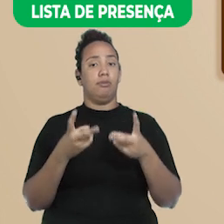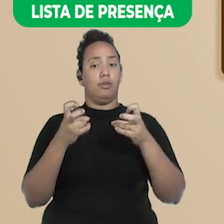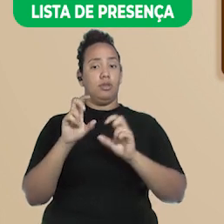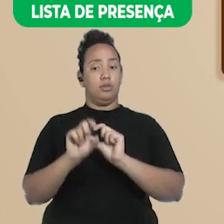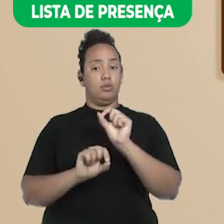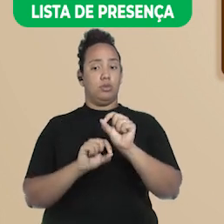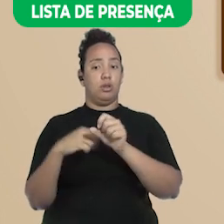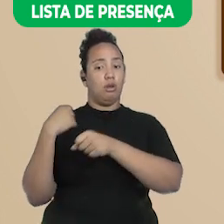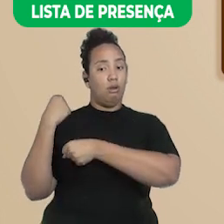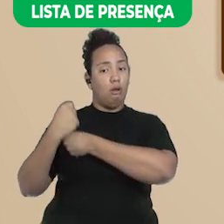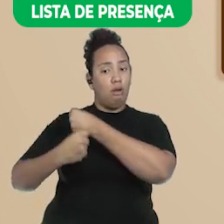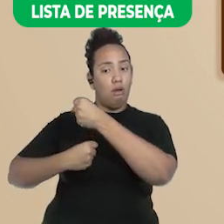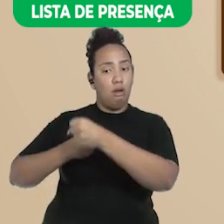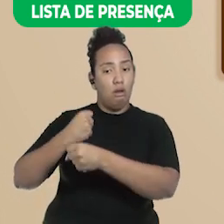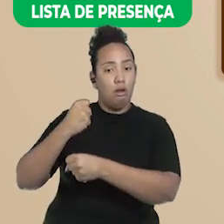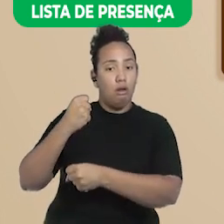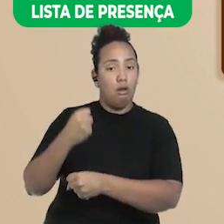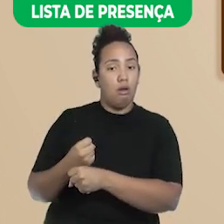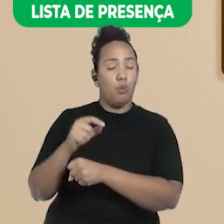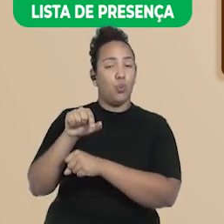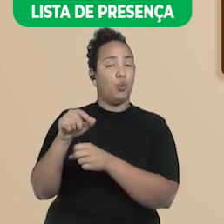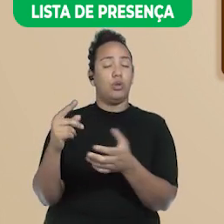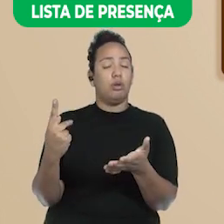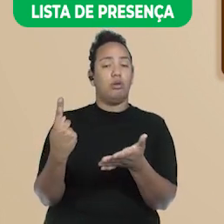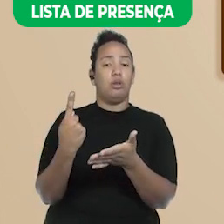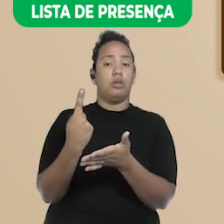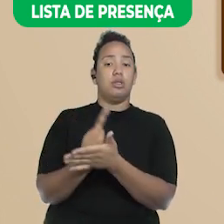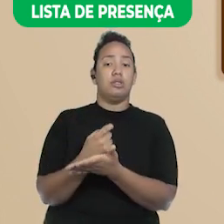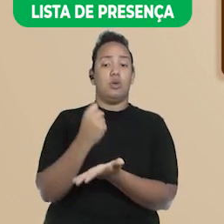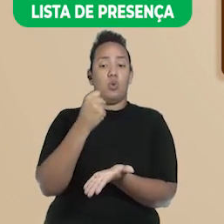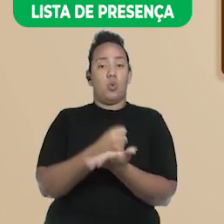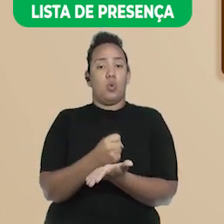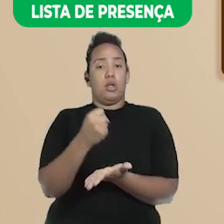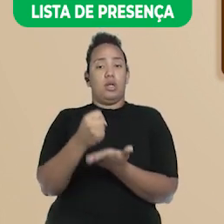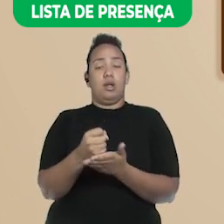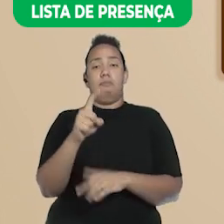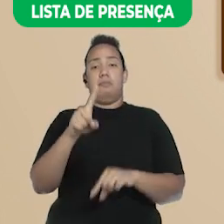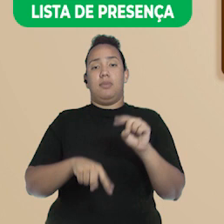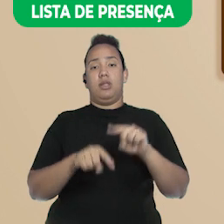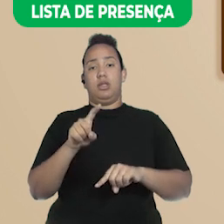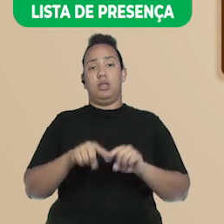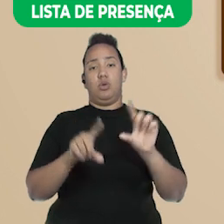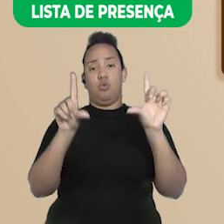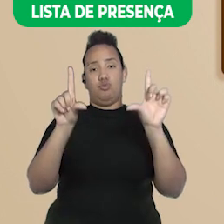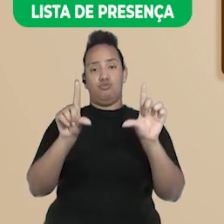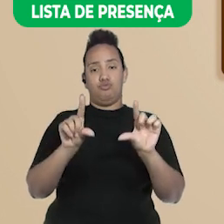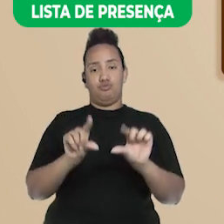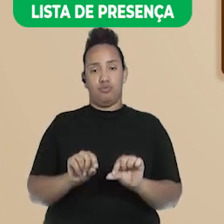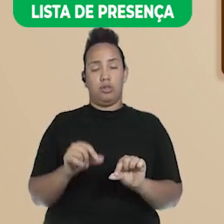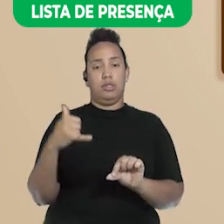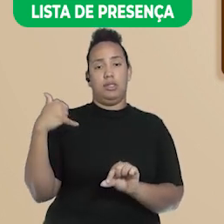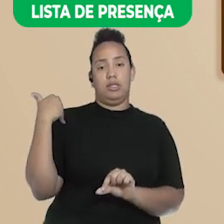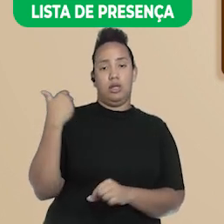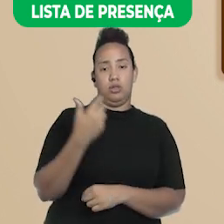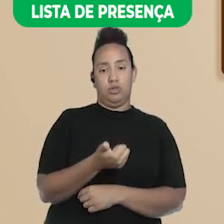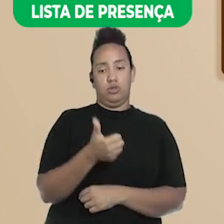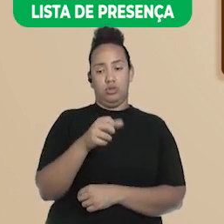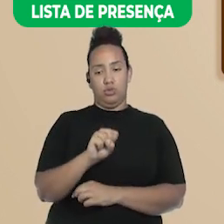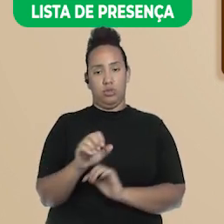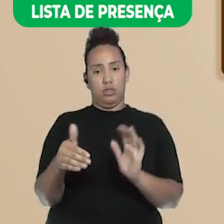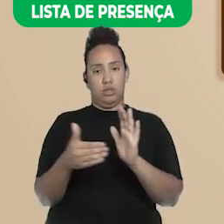ano aconteceu uma baixa na contratação do produto de pessoas na idade de 18 a 25